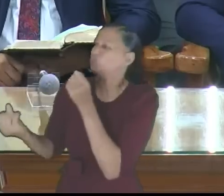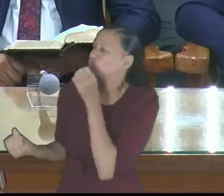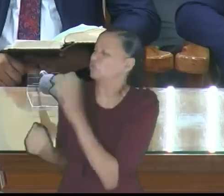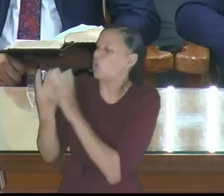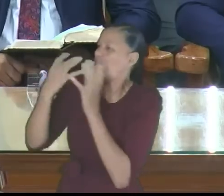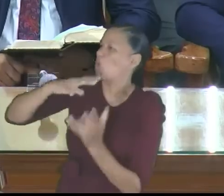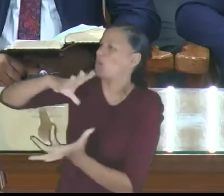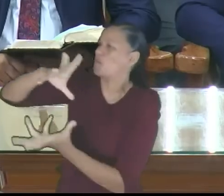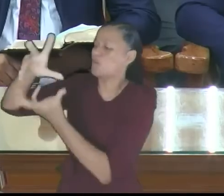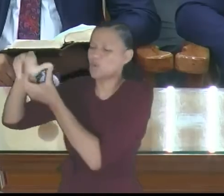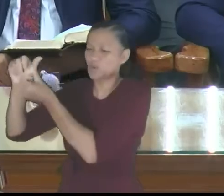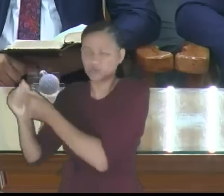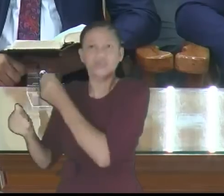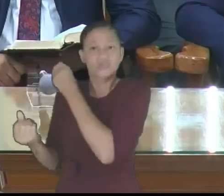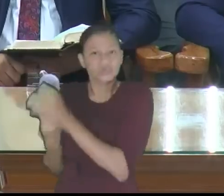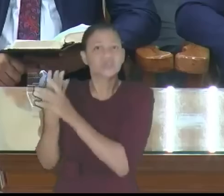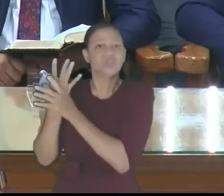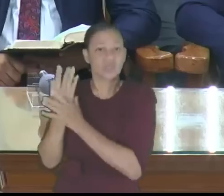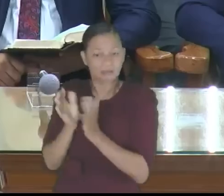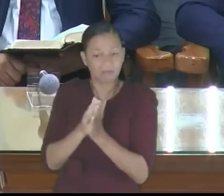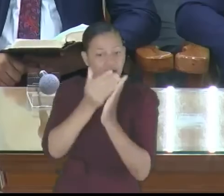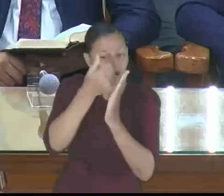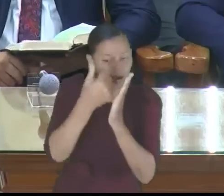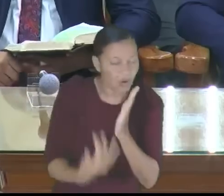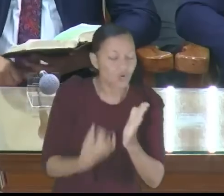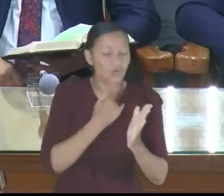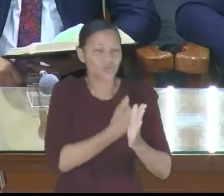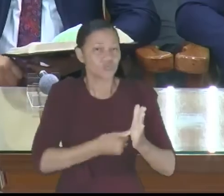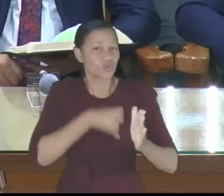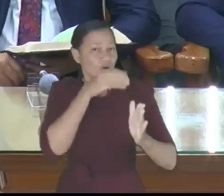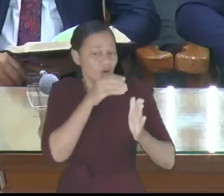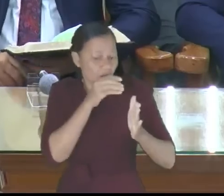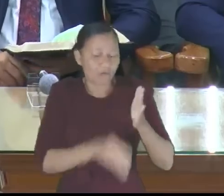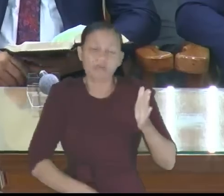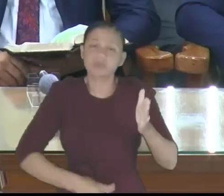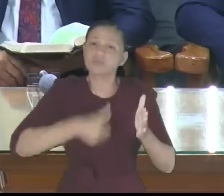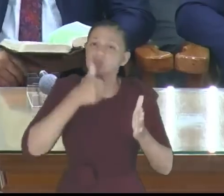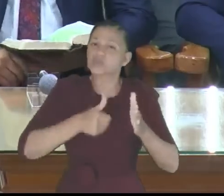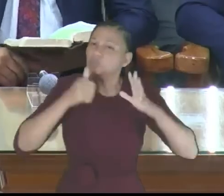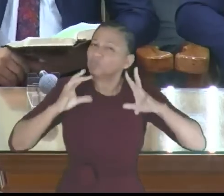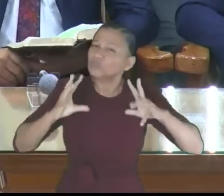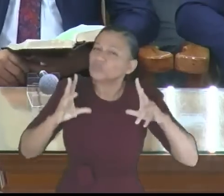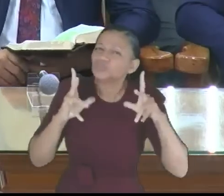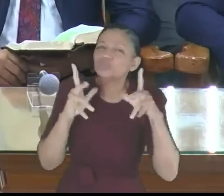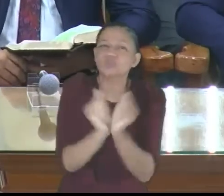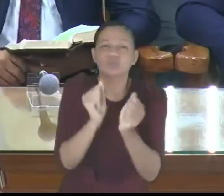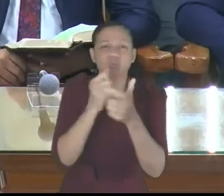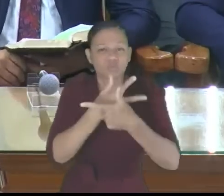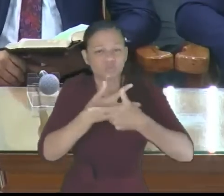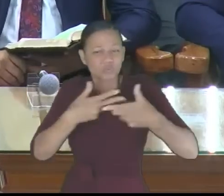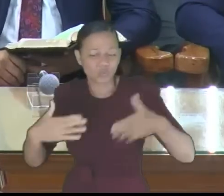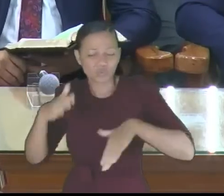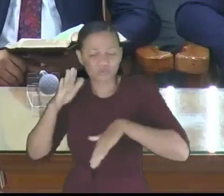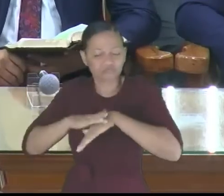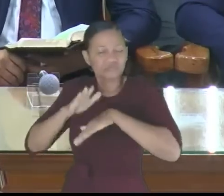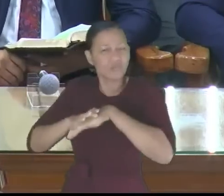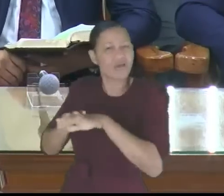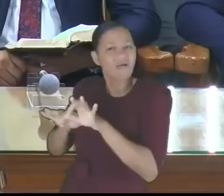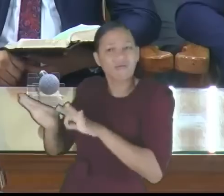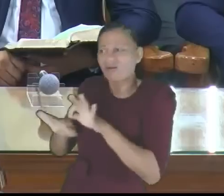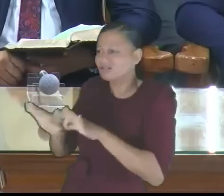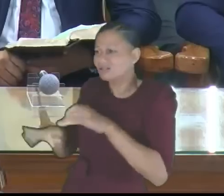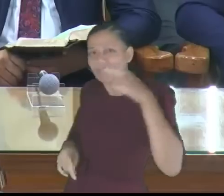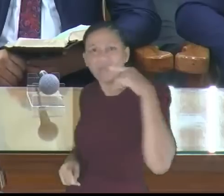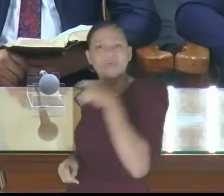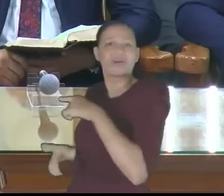porque Jesus é o Deus criador. A Bíblia diz em João capítulo 1 que todas as coisas foram feitas por